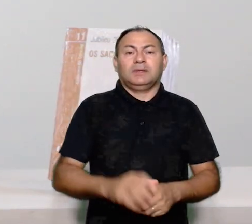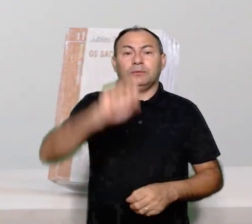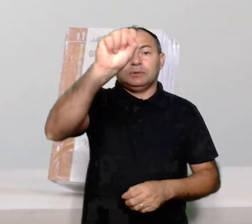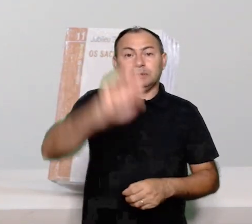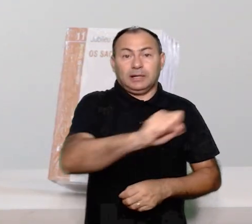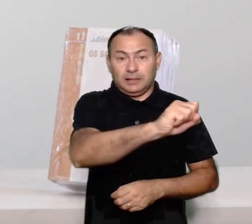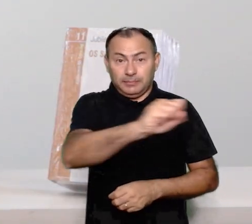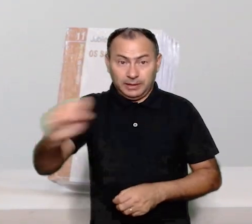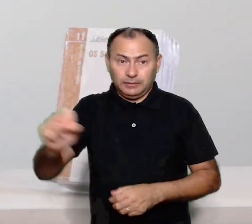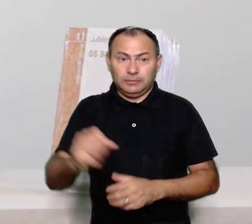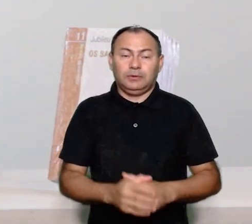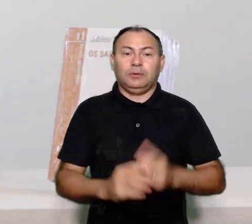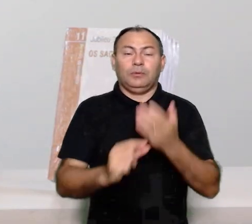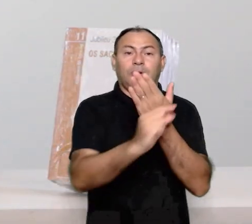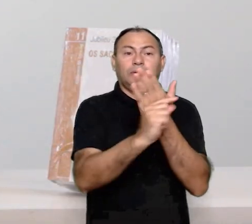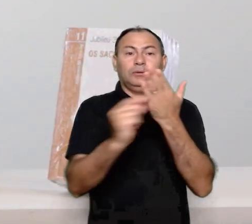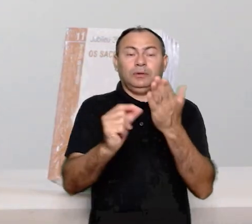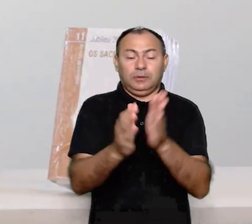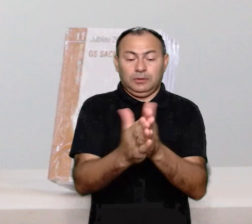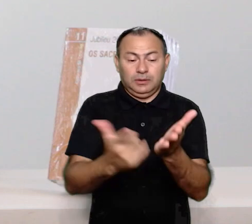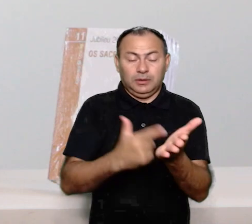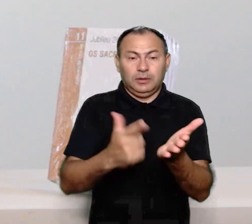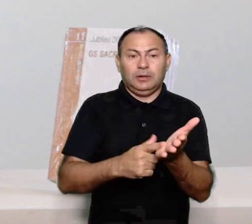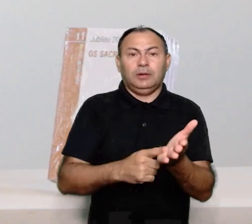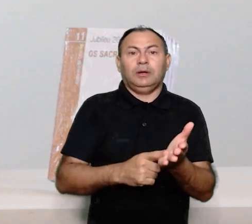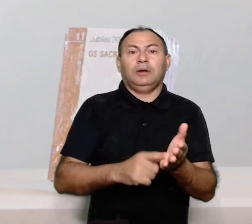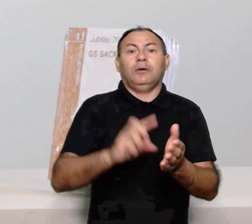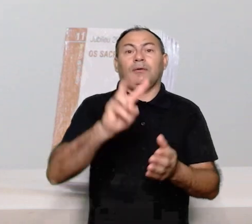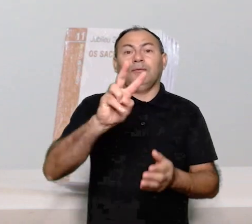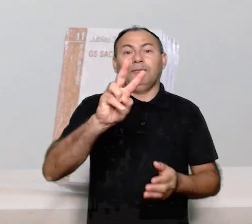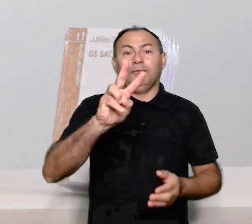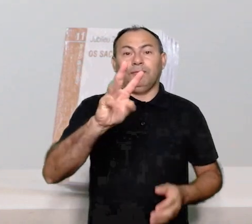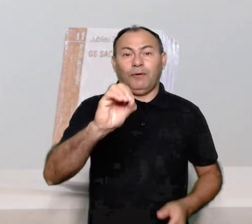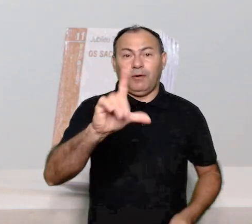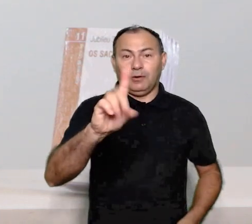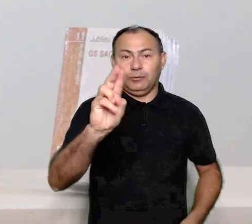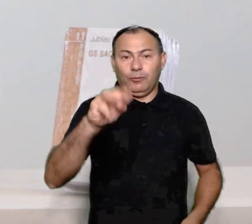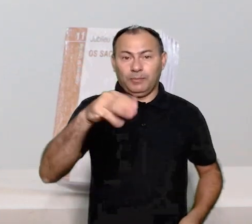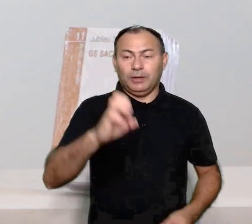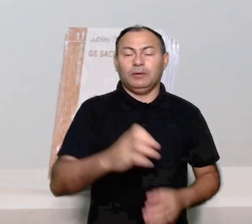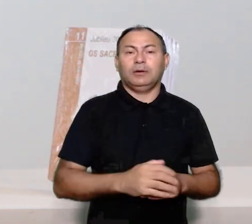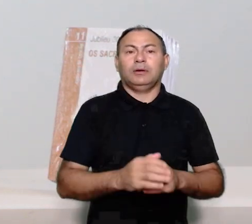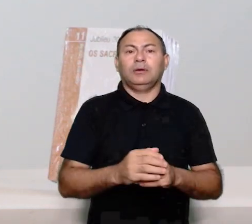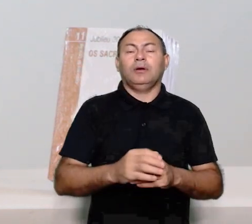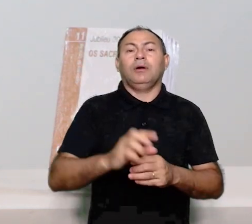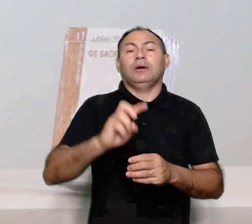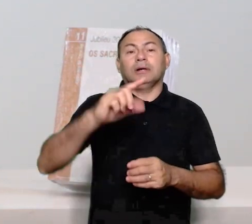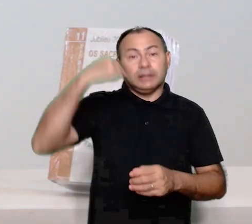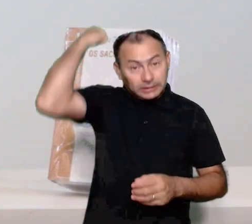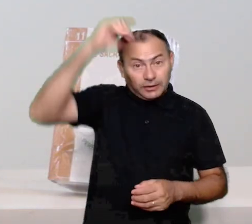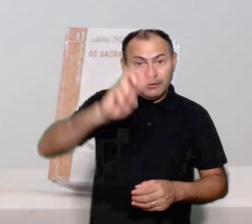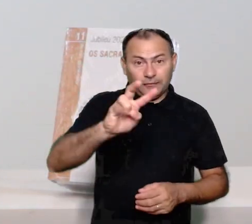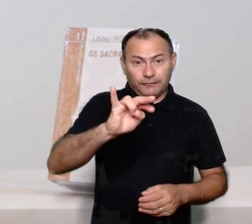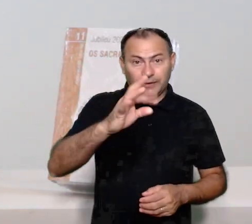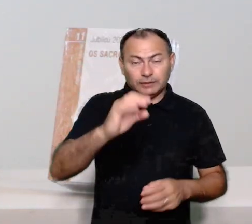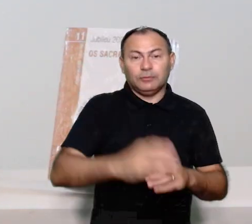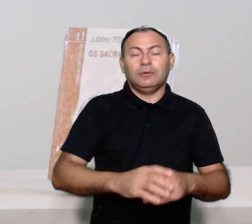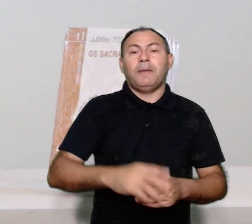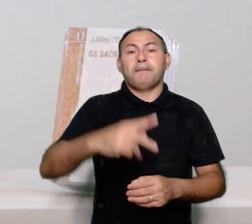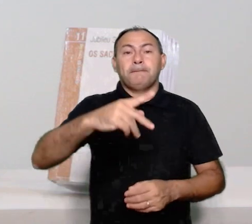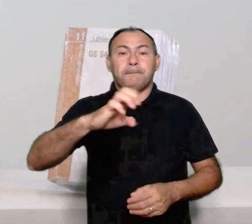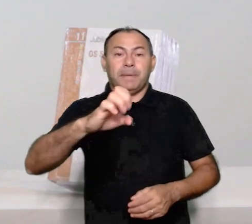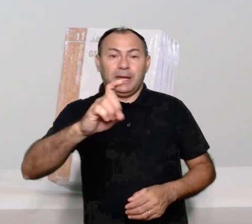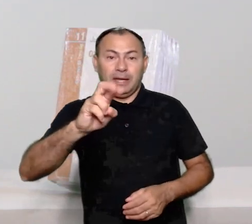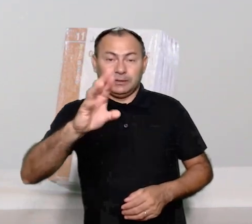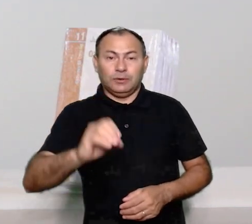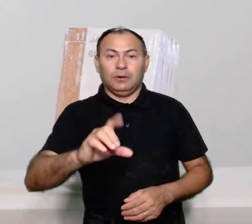dos sacramentos. O autor, então, do volume 11, sugere para nós Hugo de São Vítor, Pedro